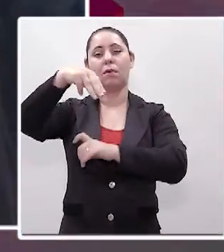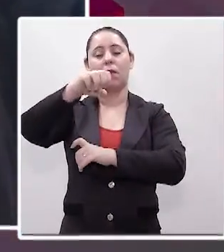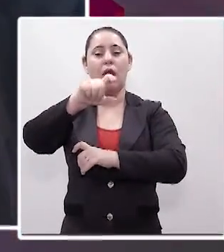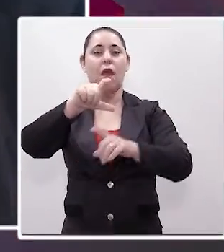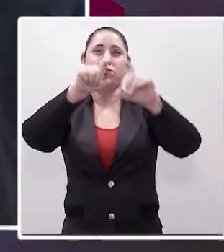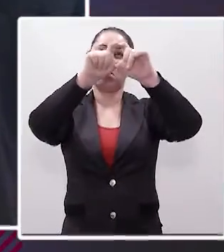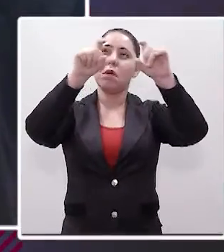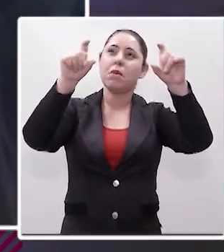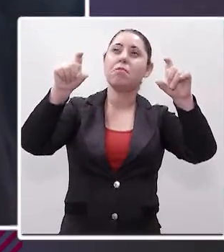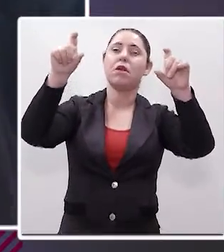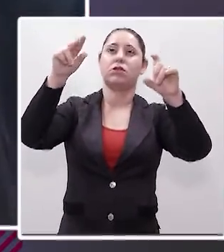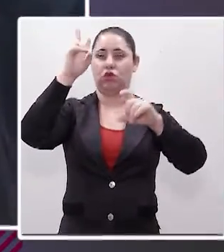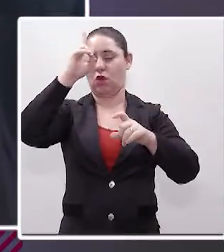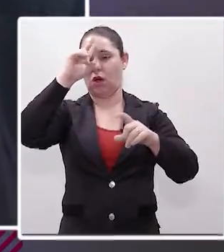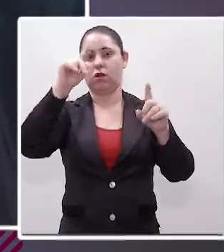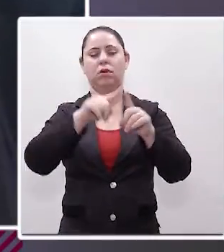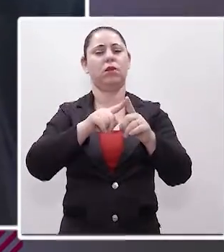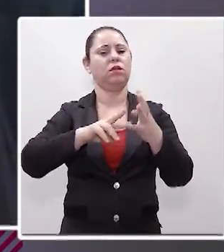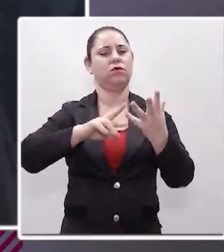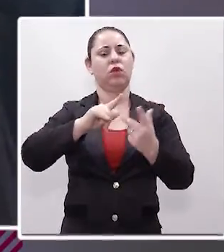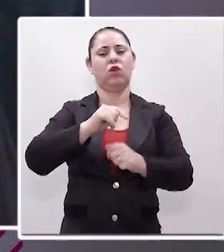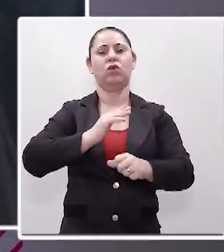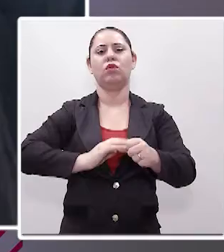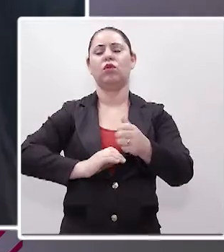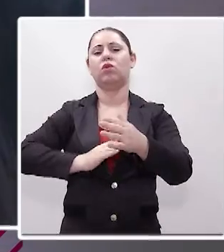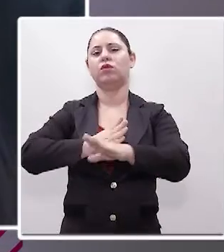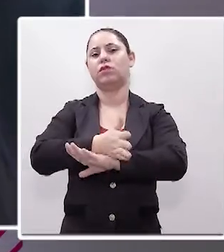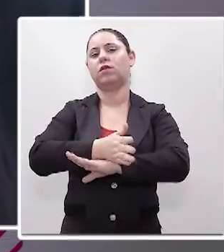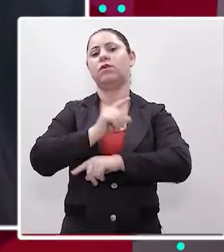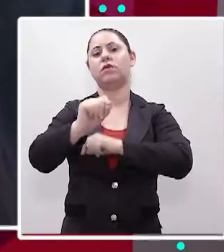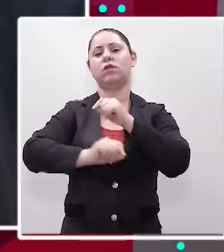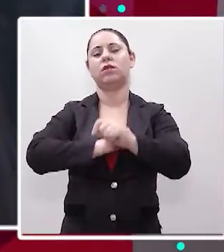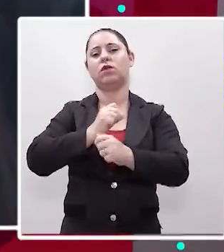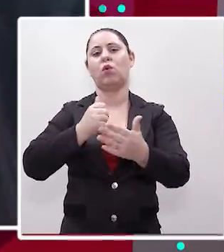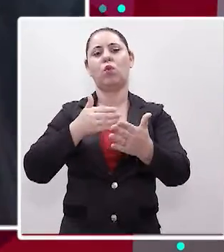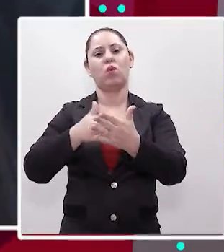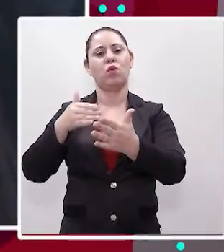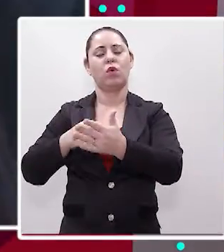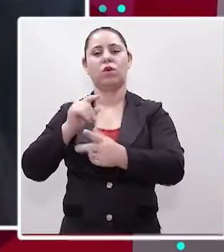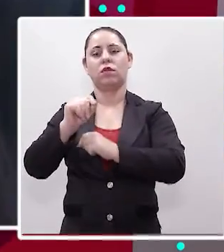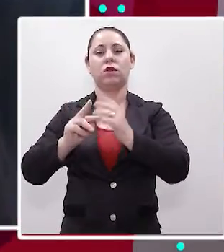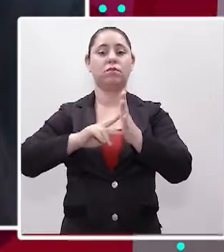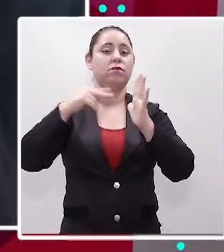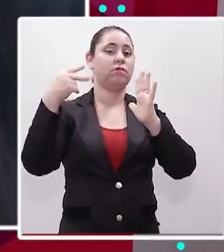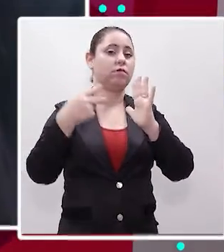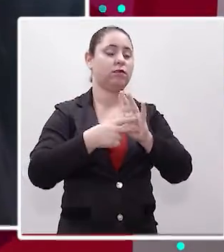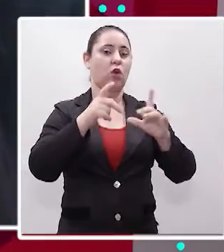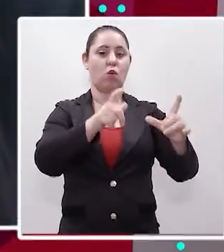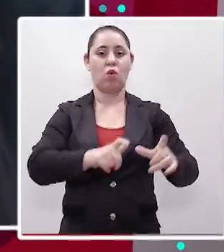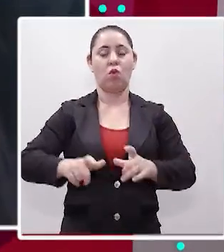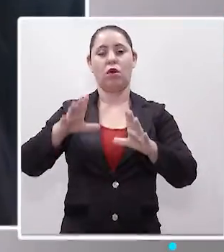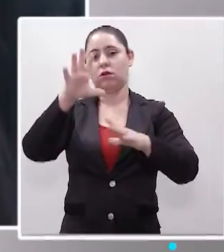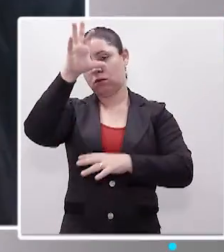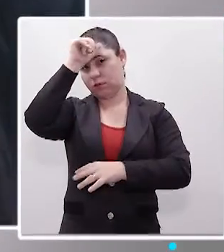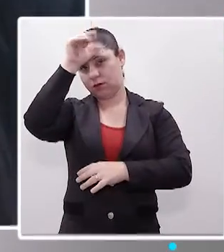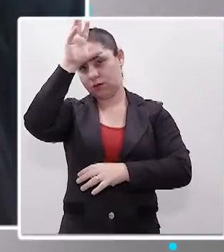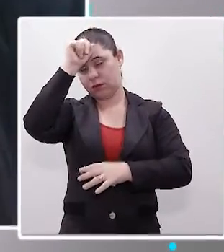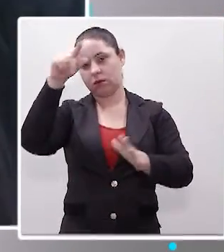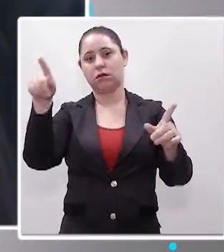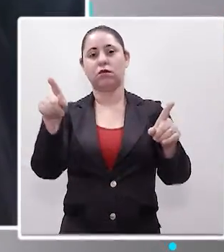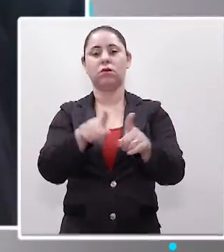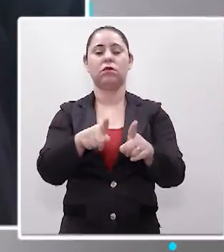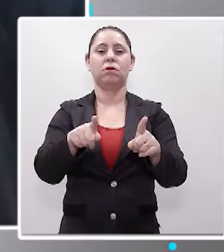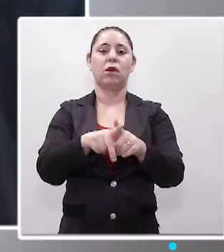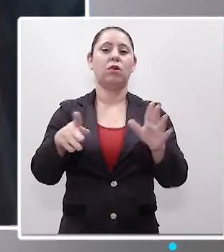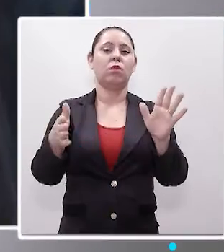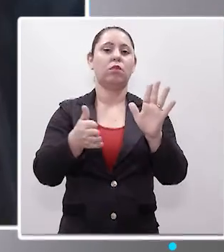infográfico, memes, tirinhas, né? Então, o principal desafio do híbrido é ressignificar esses espaços de